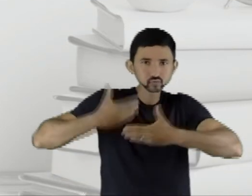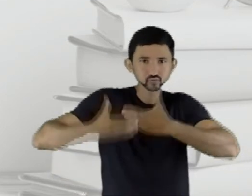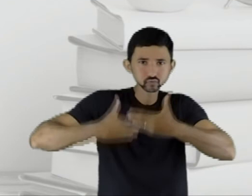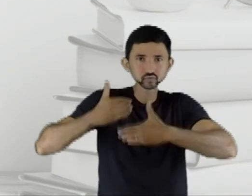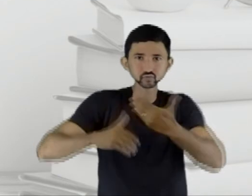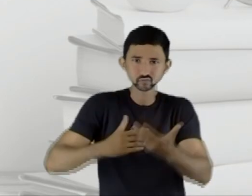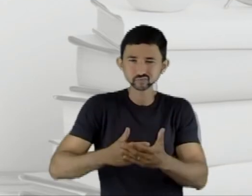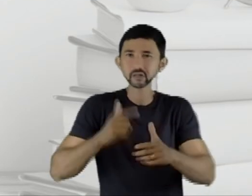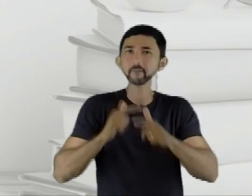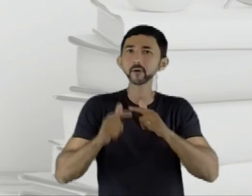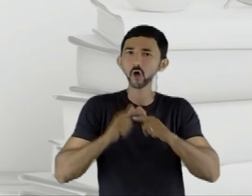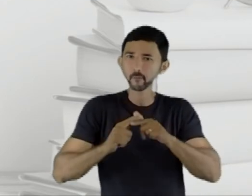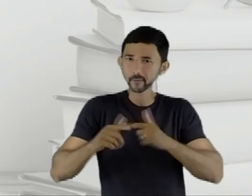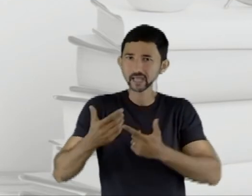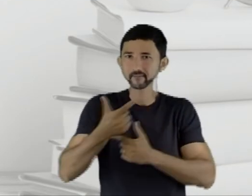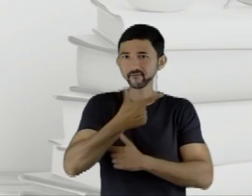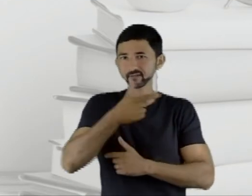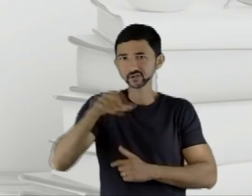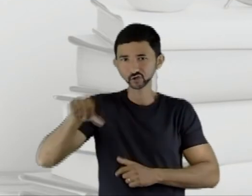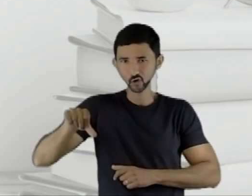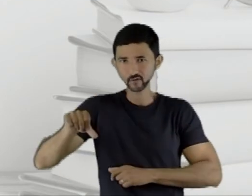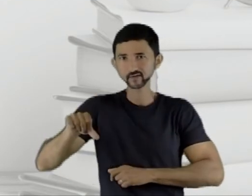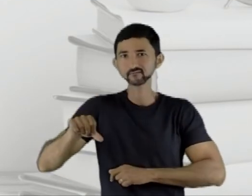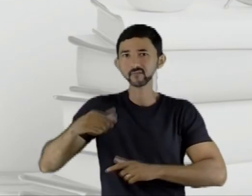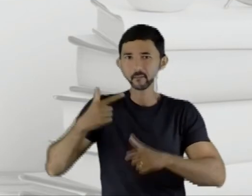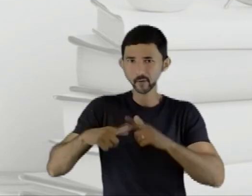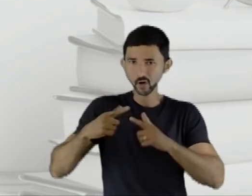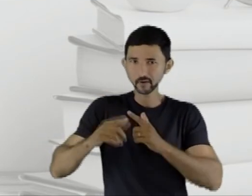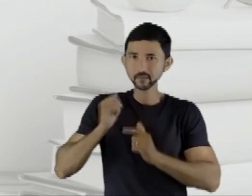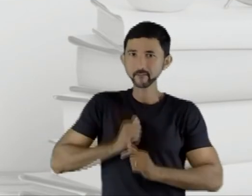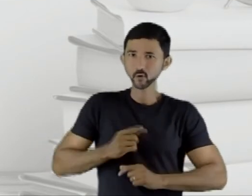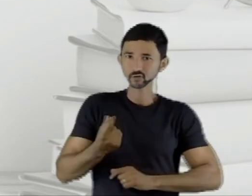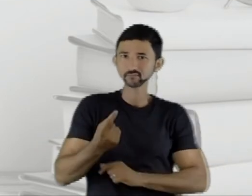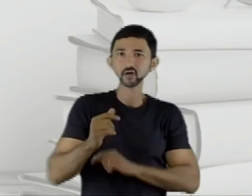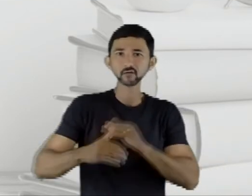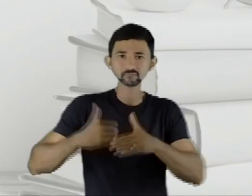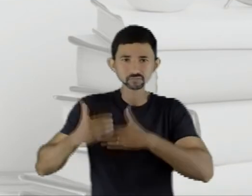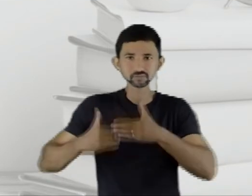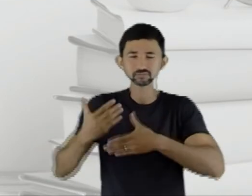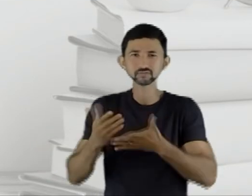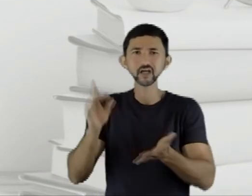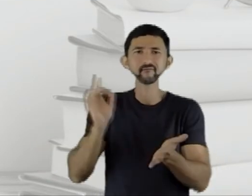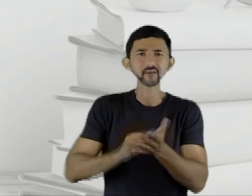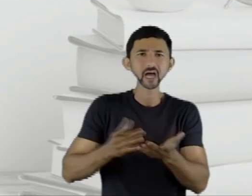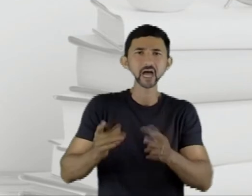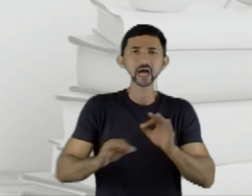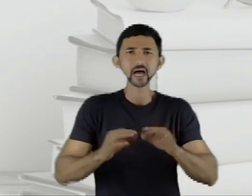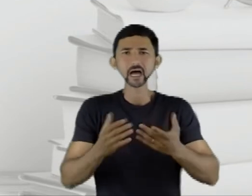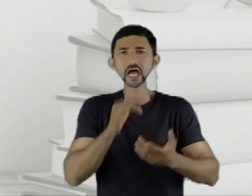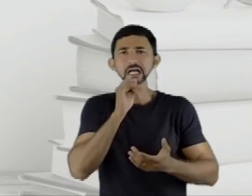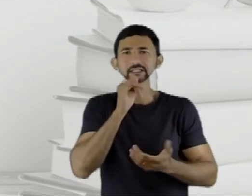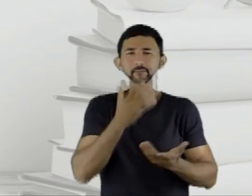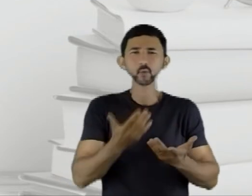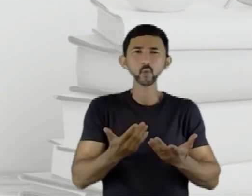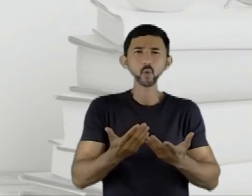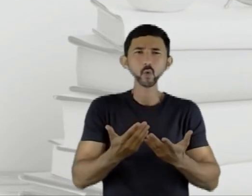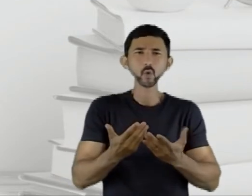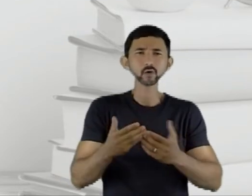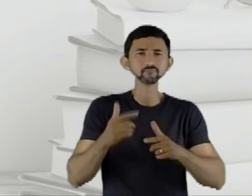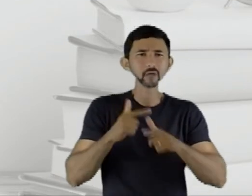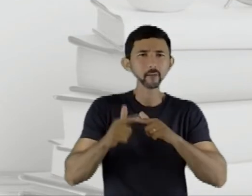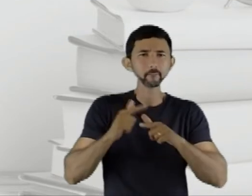tá, dessa crise de 29, da quebra da Bolsa de Valores, né, que foi, de fato, né, o que